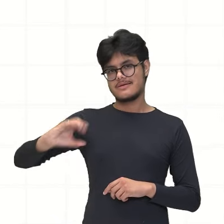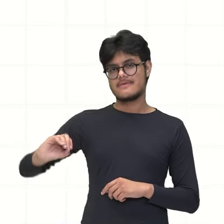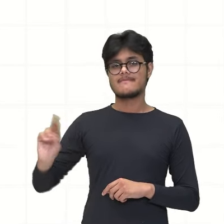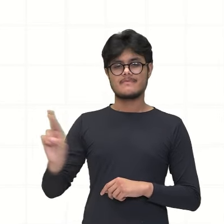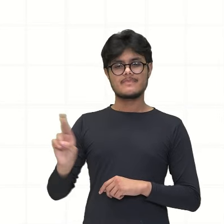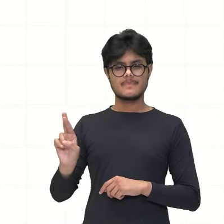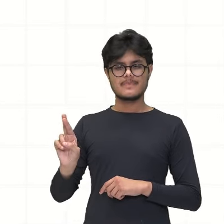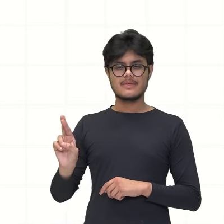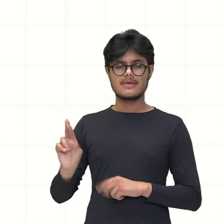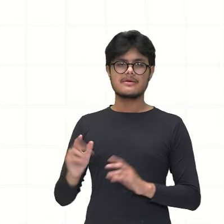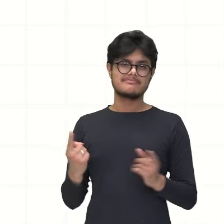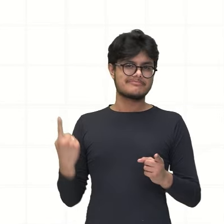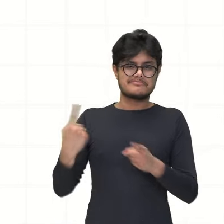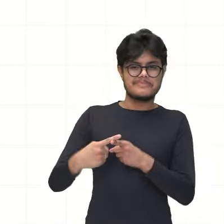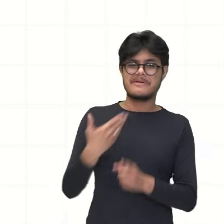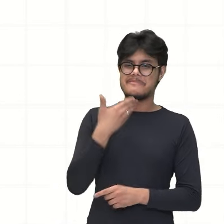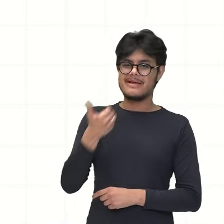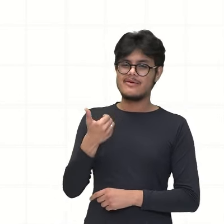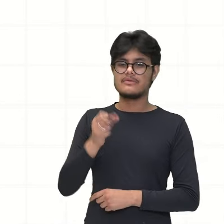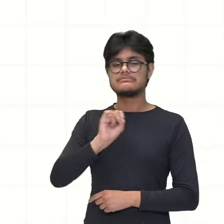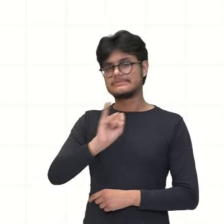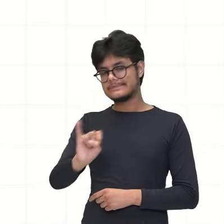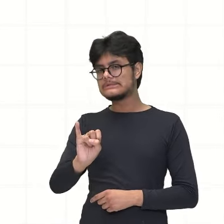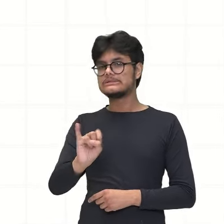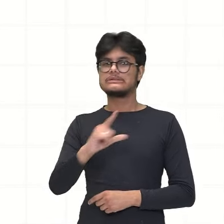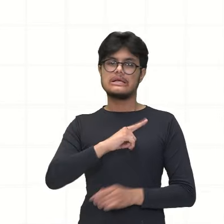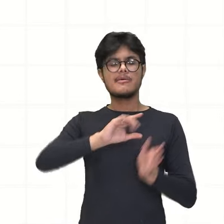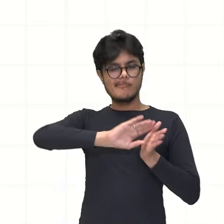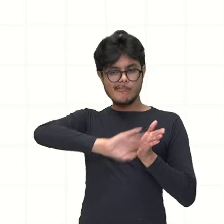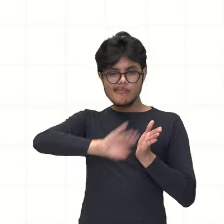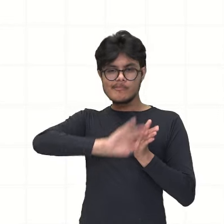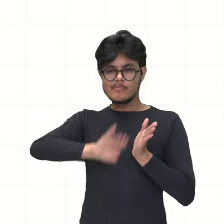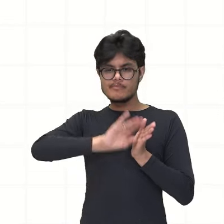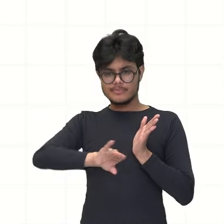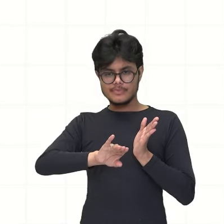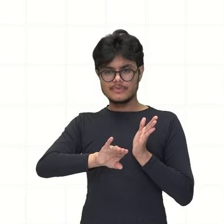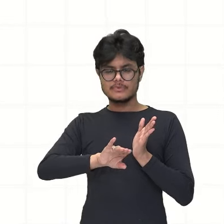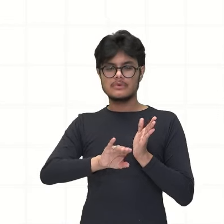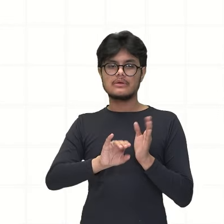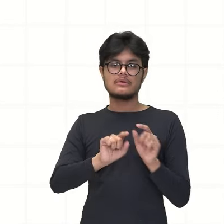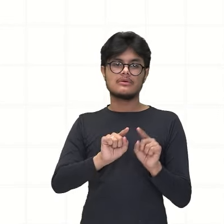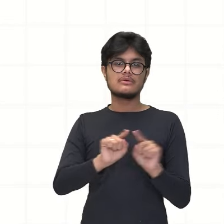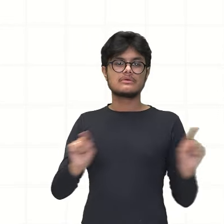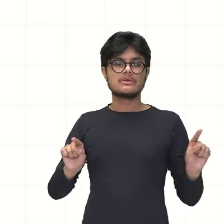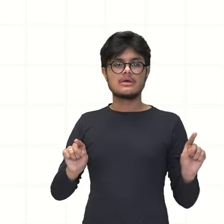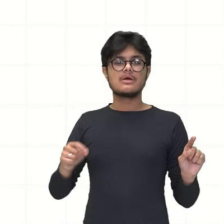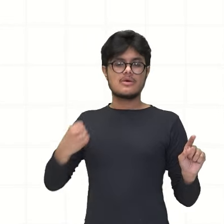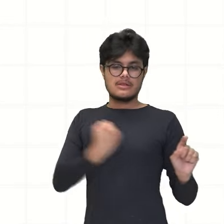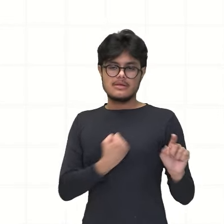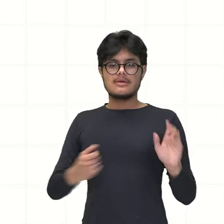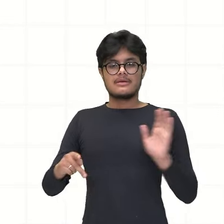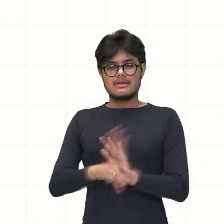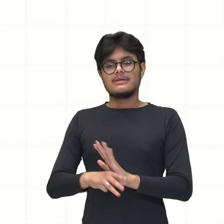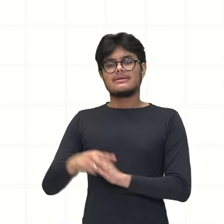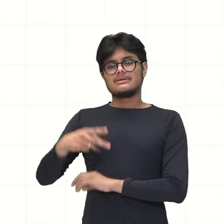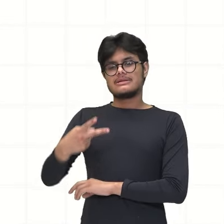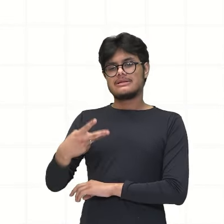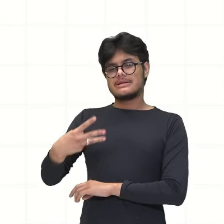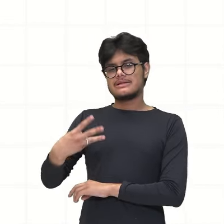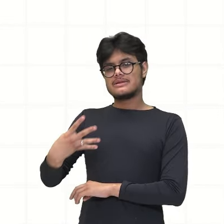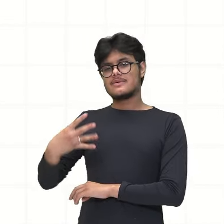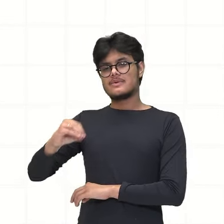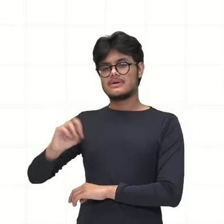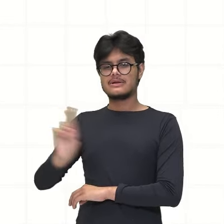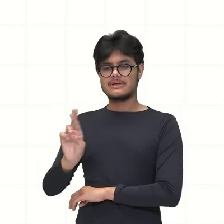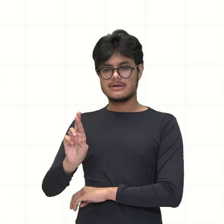R$340. Por quê? Apesar dos descontos, após o desconto, esse seria o valor mais interessante,